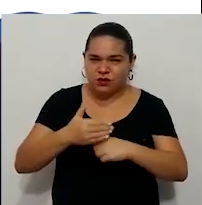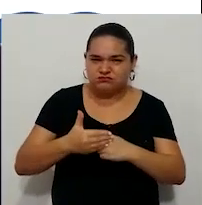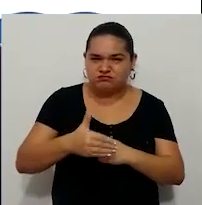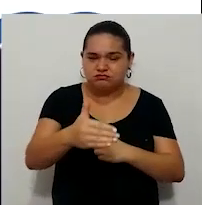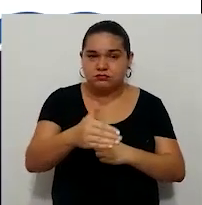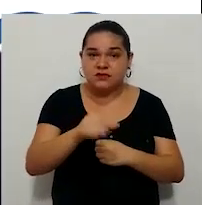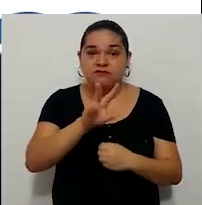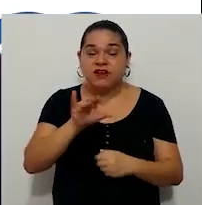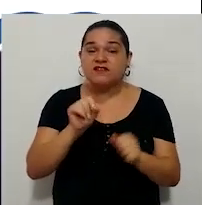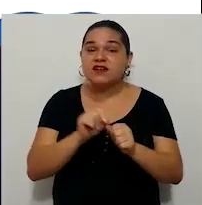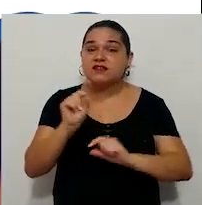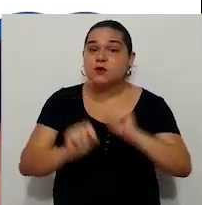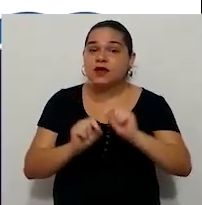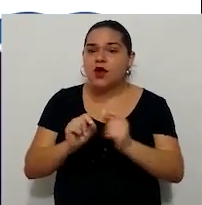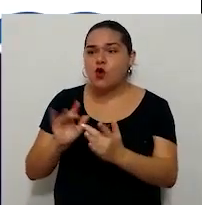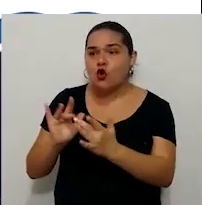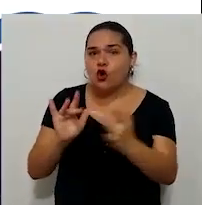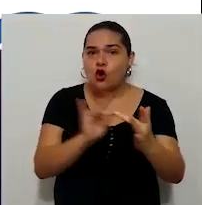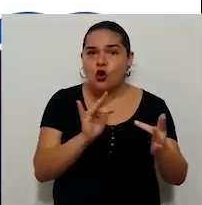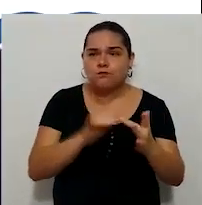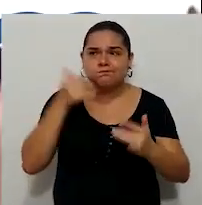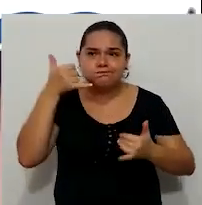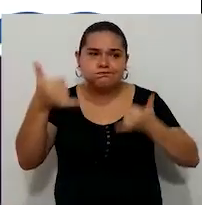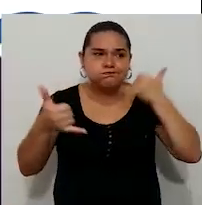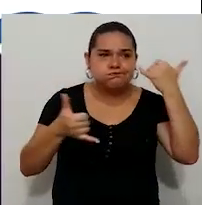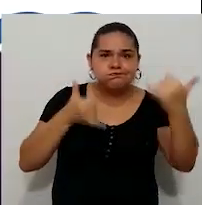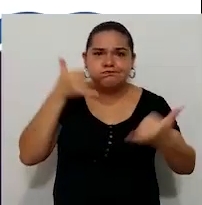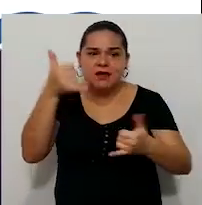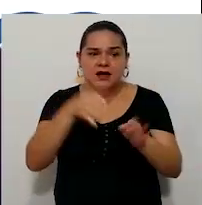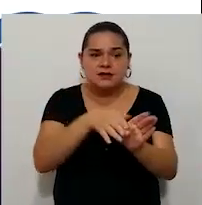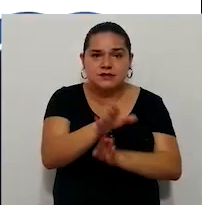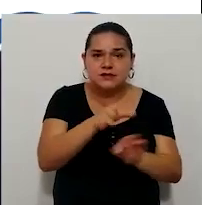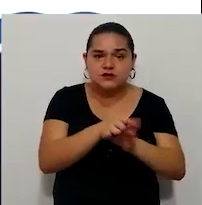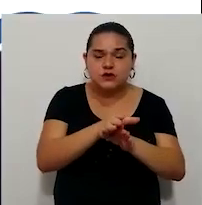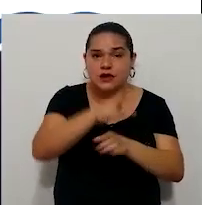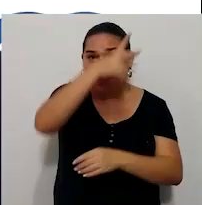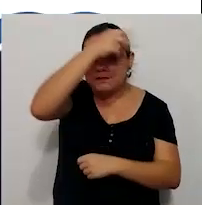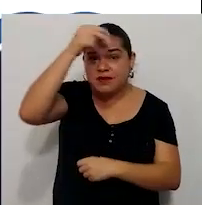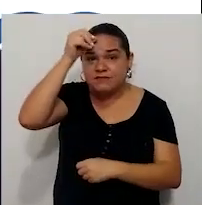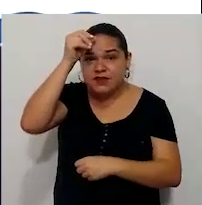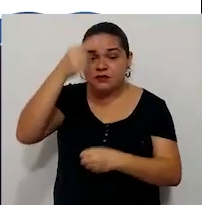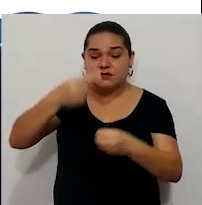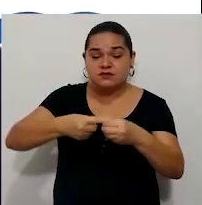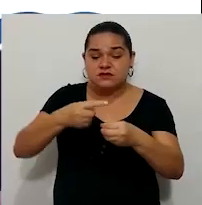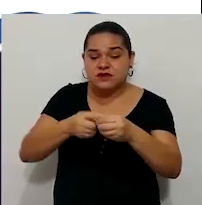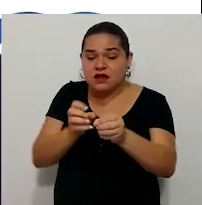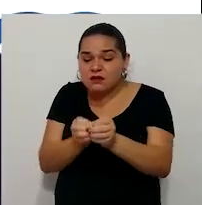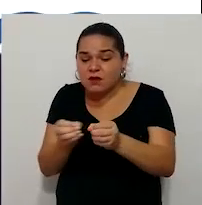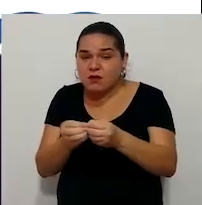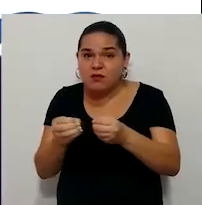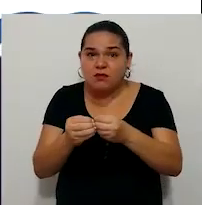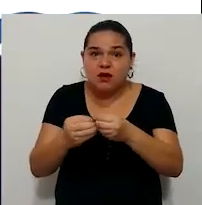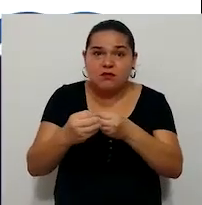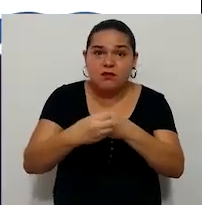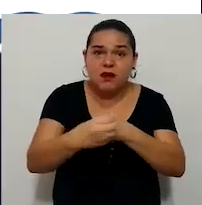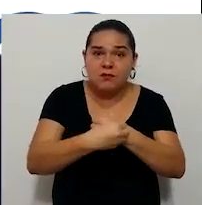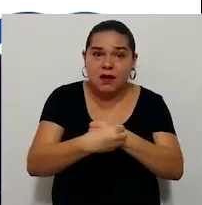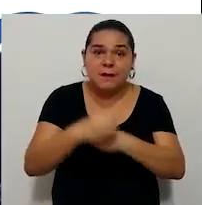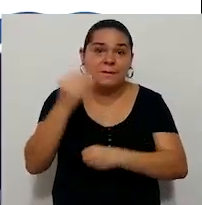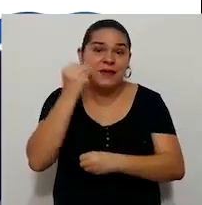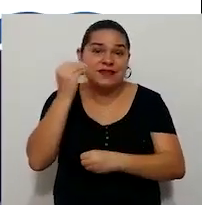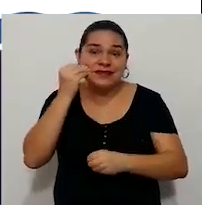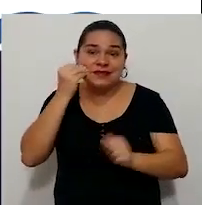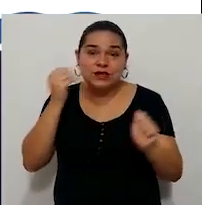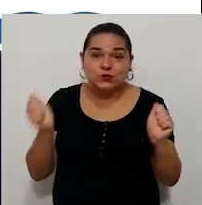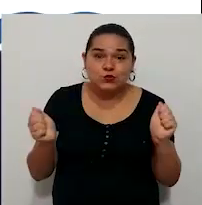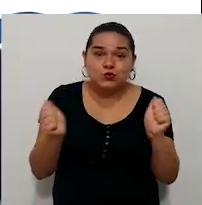tentando fazer contato com as assessorias dos prefeitos da Grande Curitiba para, junto